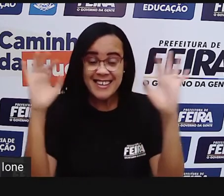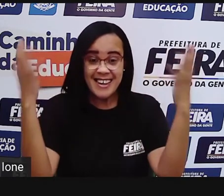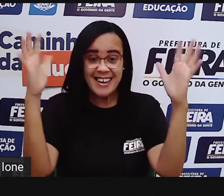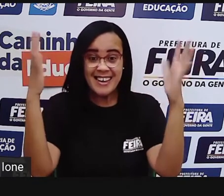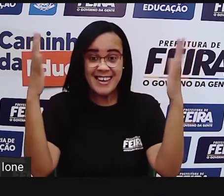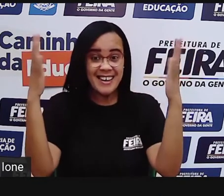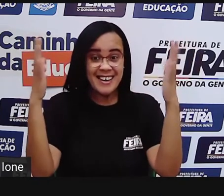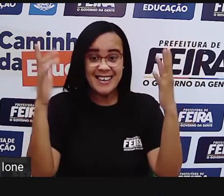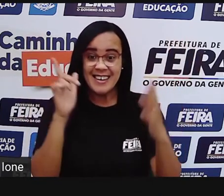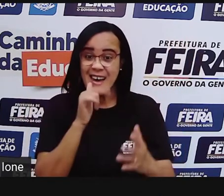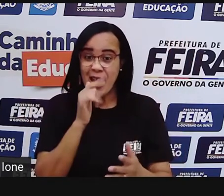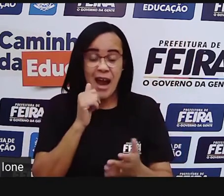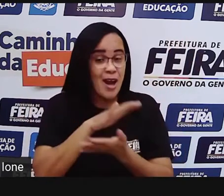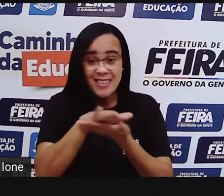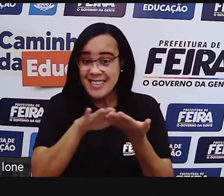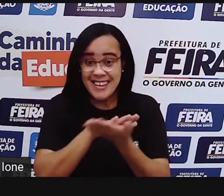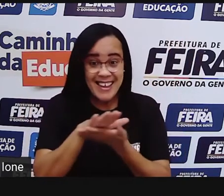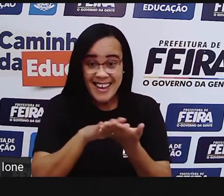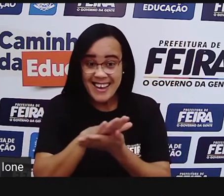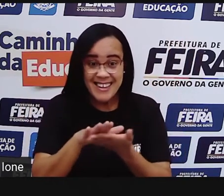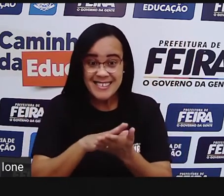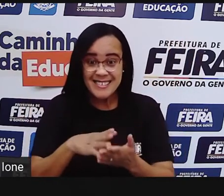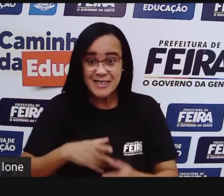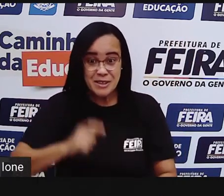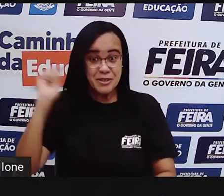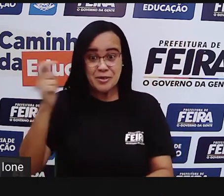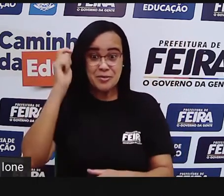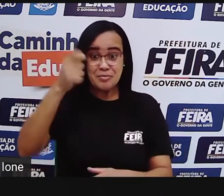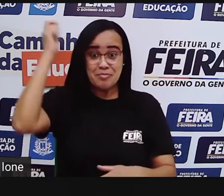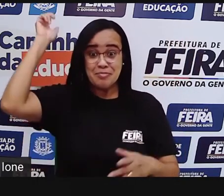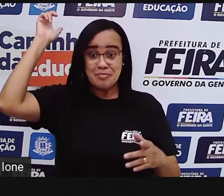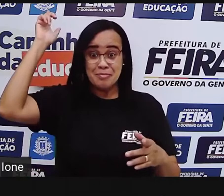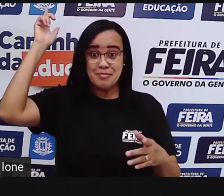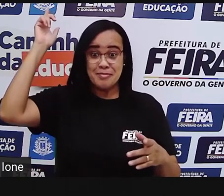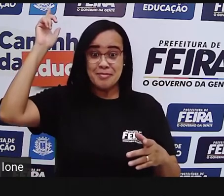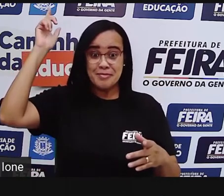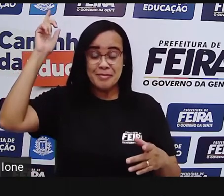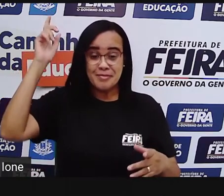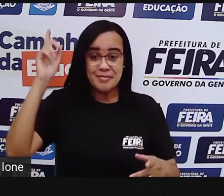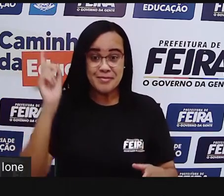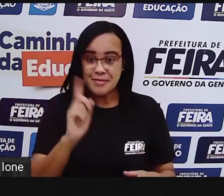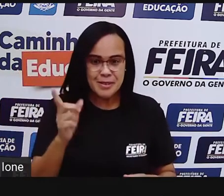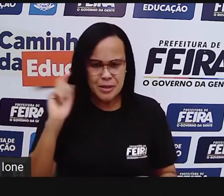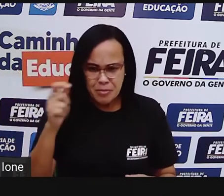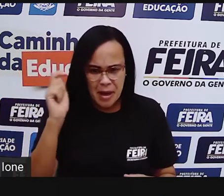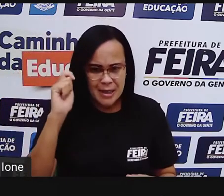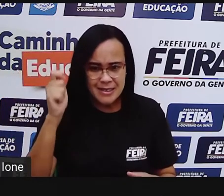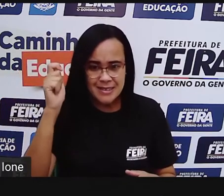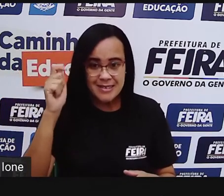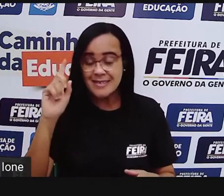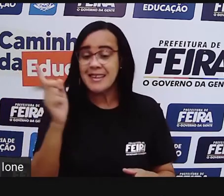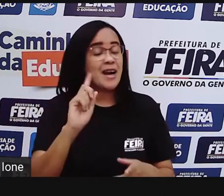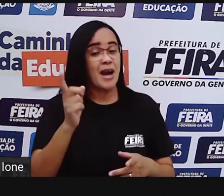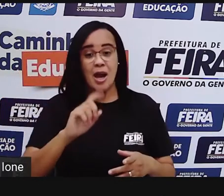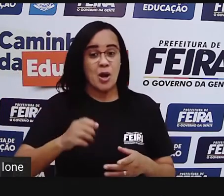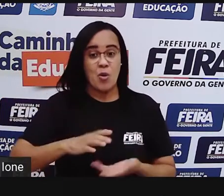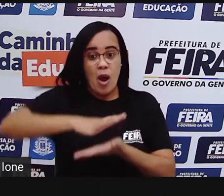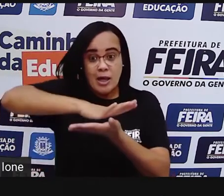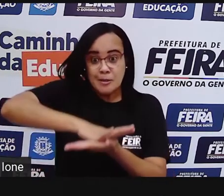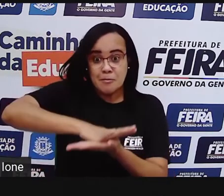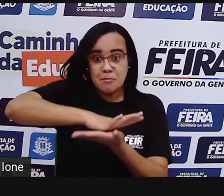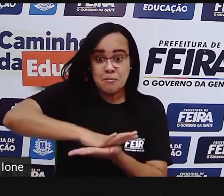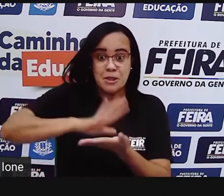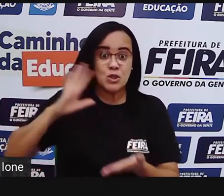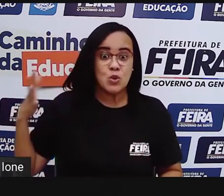derramou! Linda, que mágica que você fez! Ah, isso não é mágica, isso é a pressão atmosférica